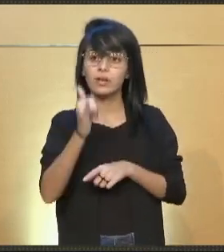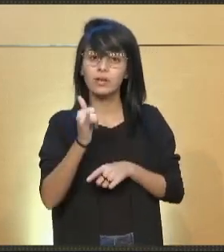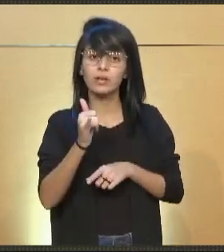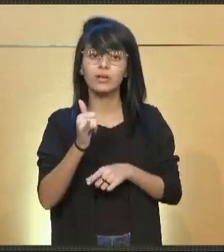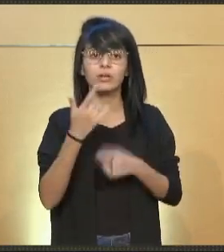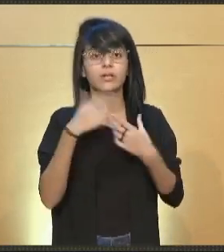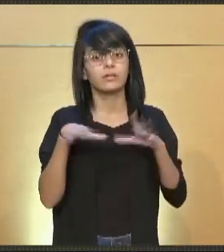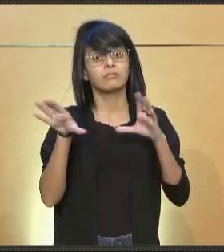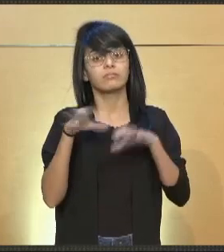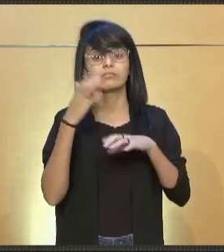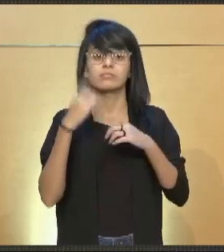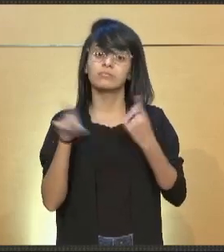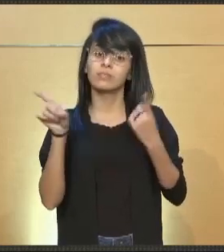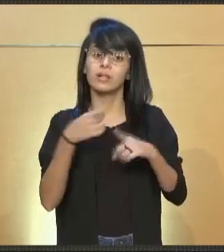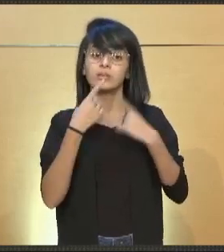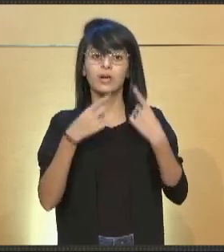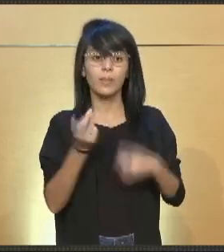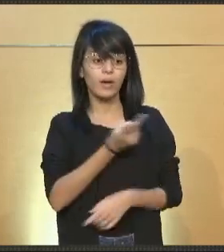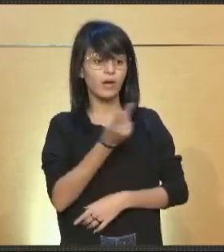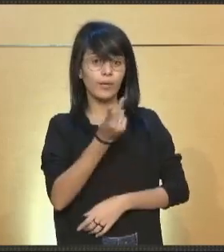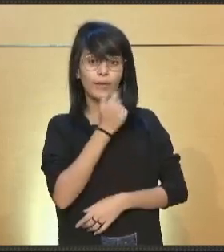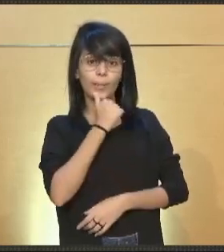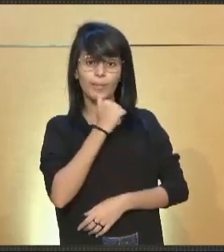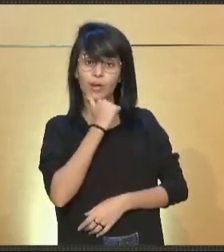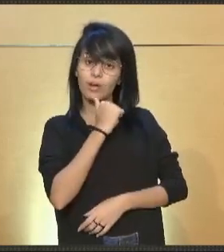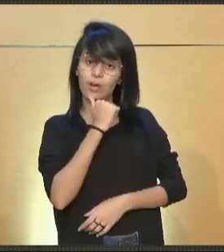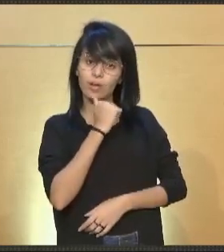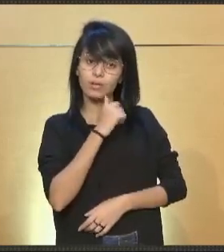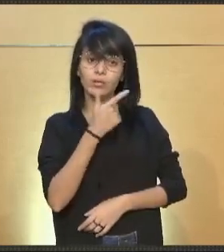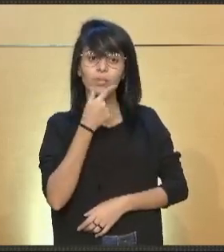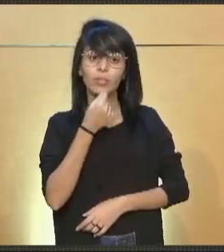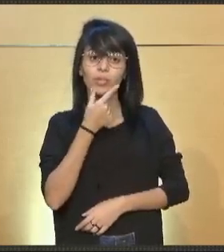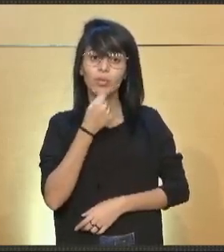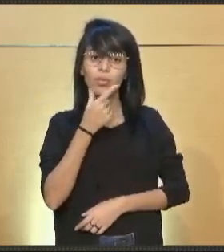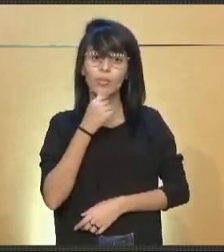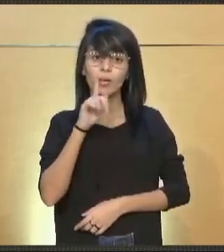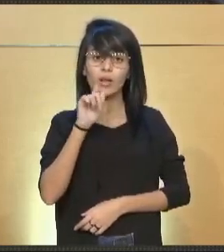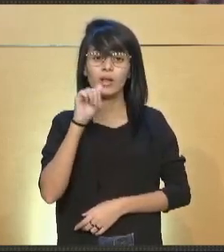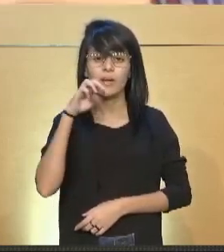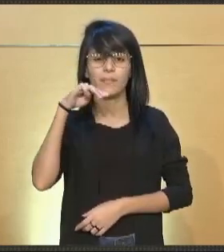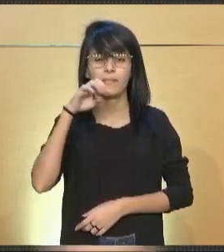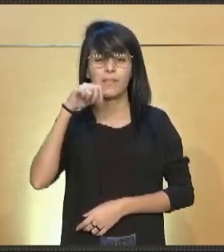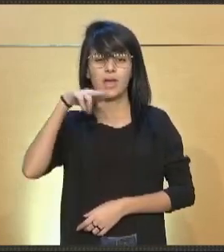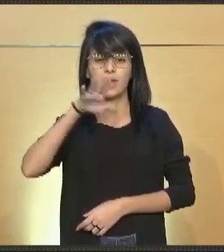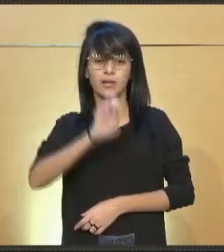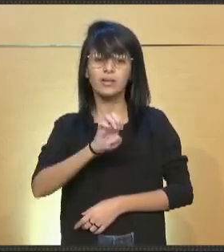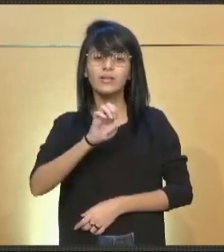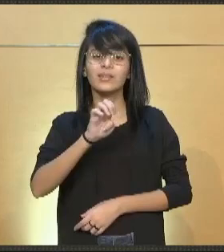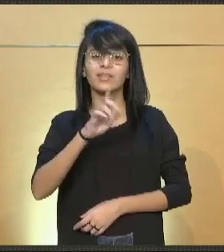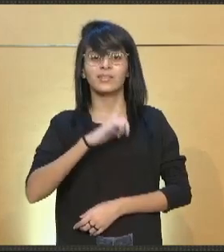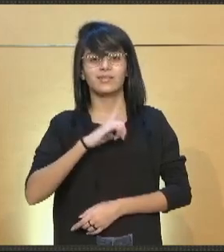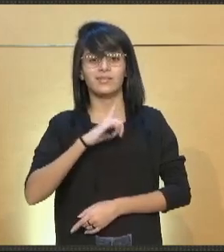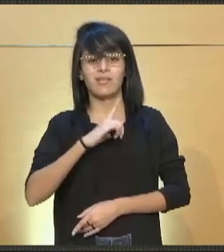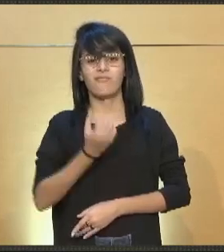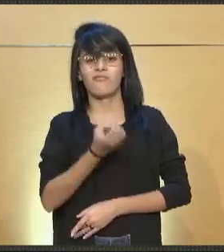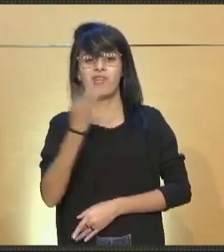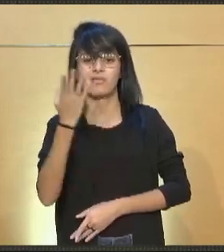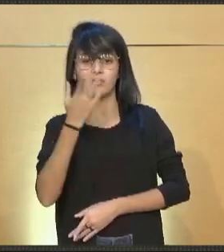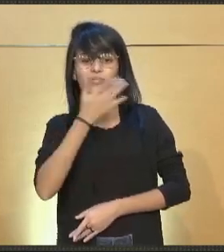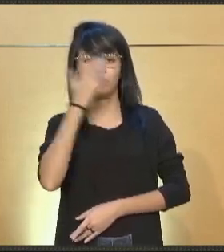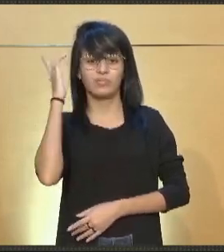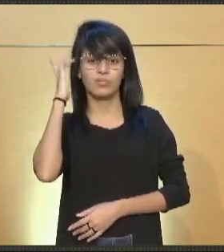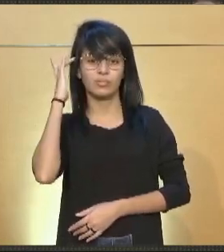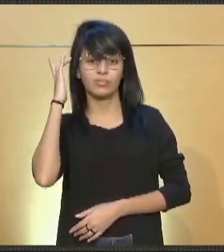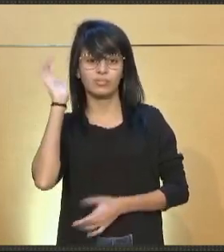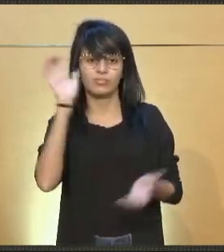canção para suas duas mulheres. Então, Lameque é o primeiro na narrativa que demonstra a poligamia, ou seja, mais de uma mulher. E, de